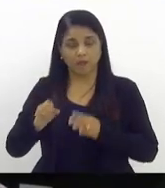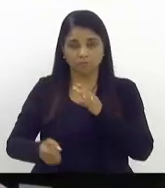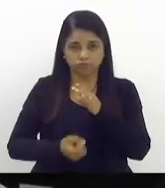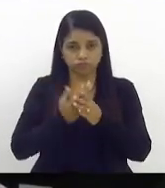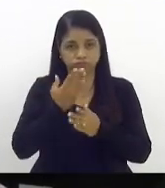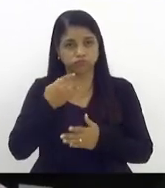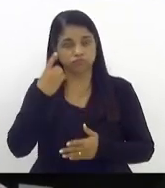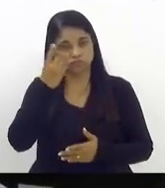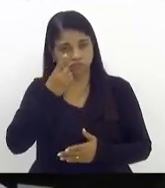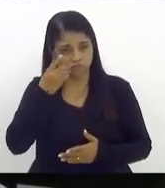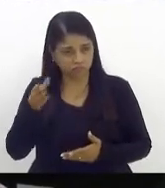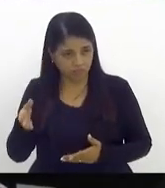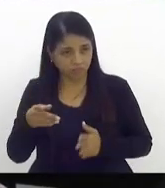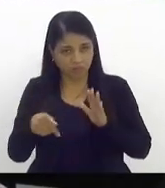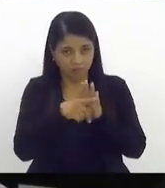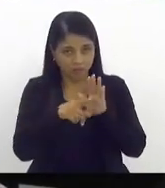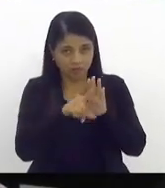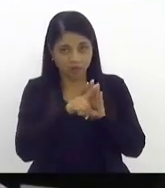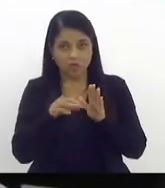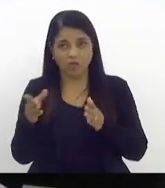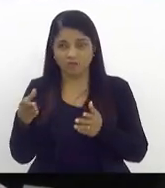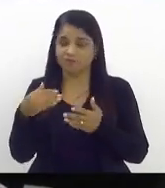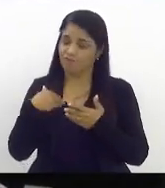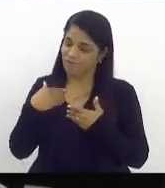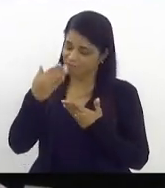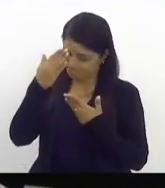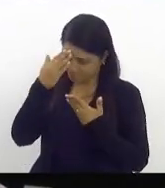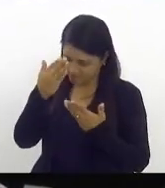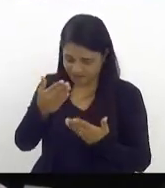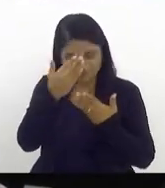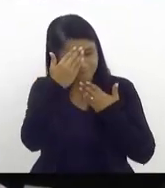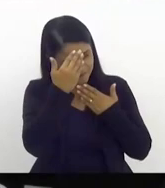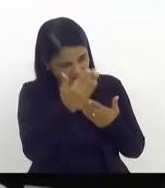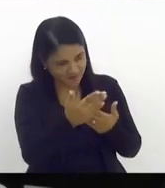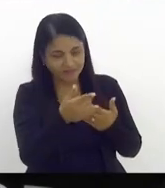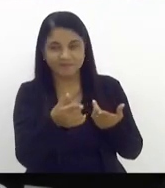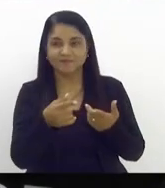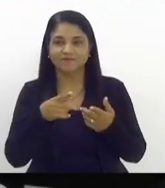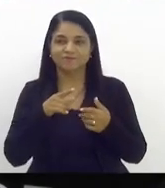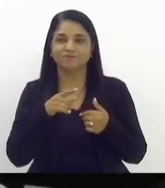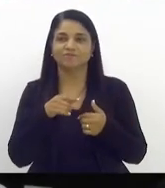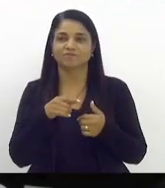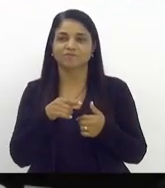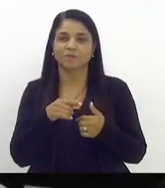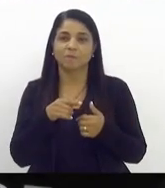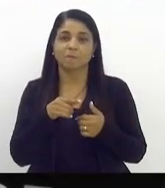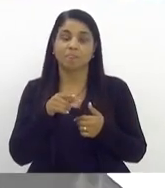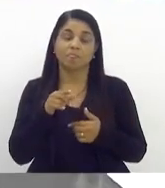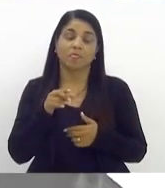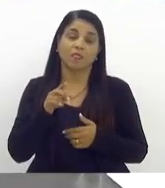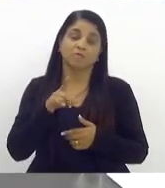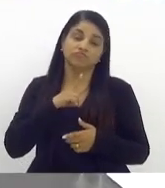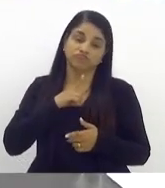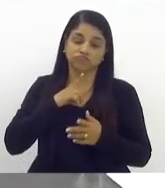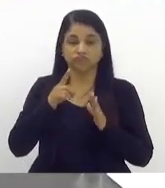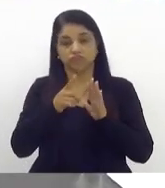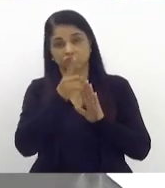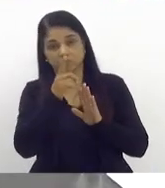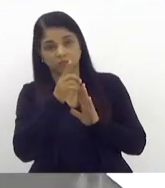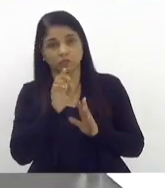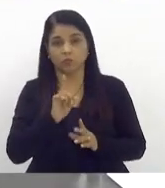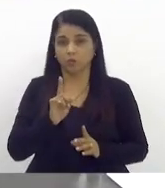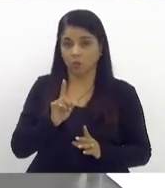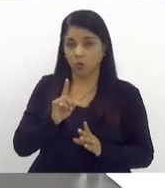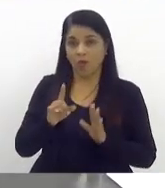vou prestar uma deferência ao deputado Mink. Mas me filio que você tem razão. Independente de já ter o decreto ou não, a lei tem um